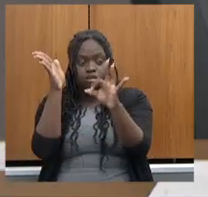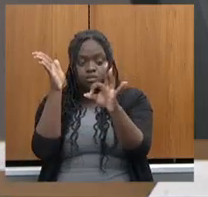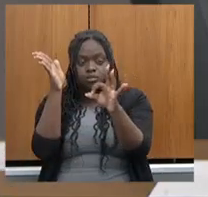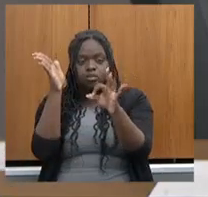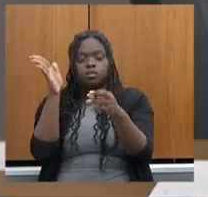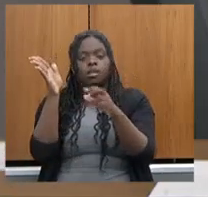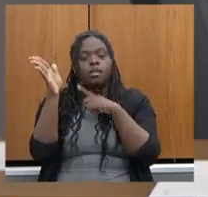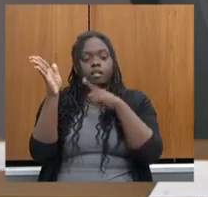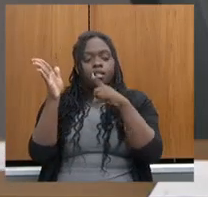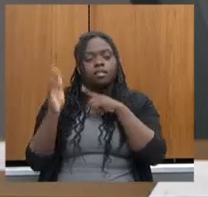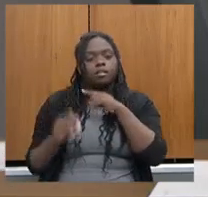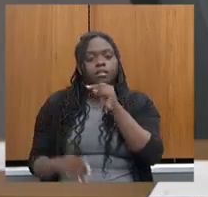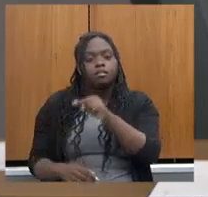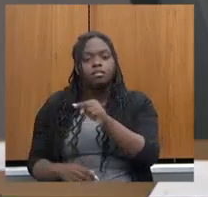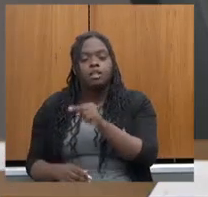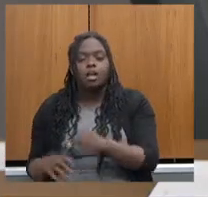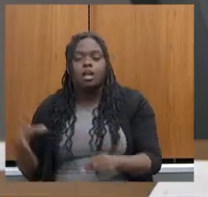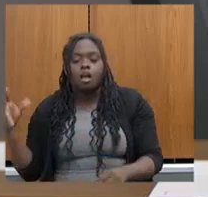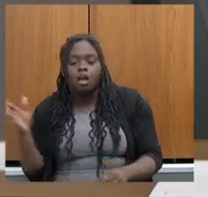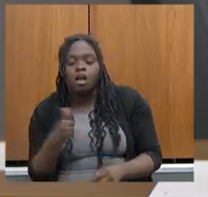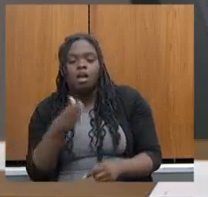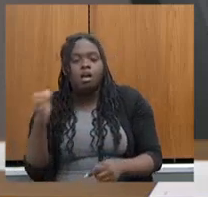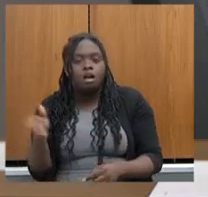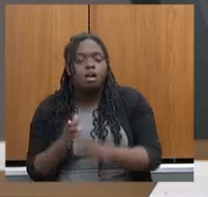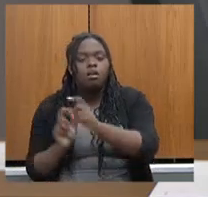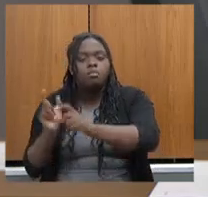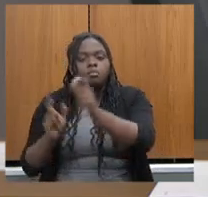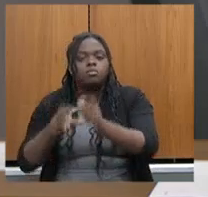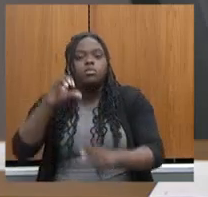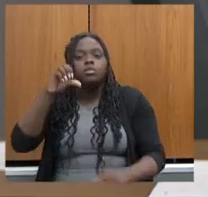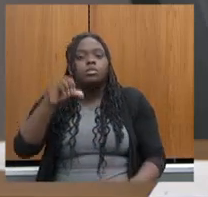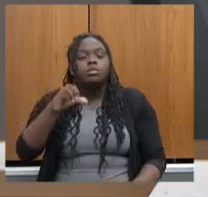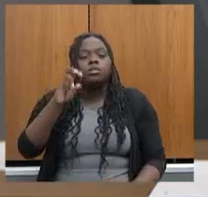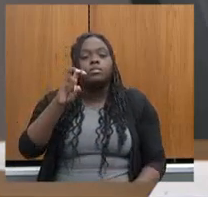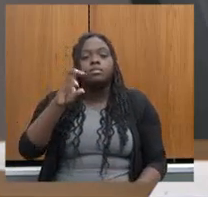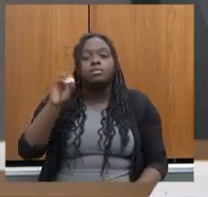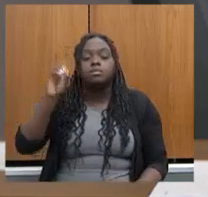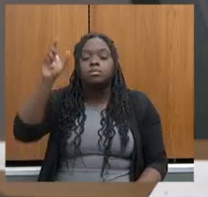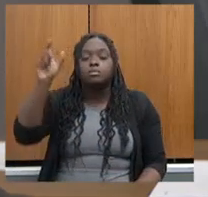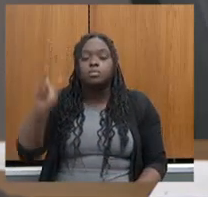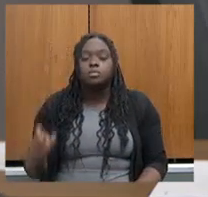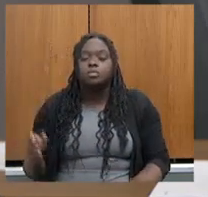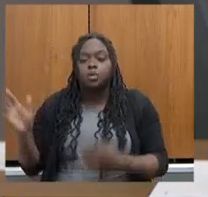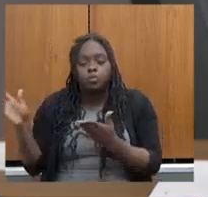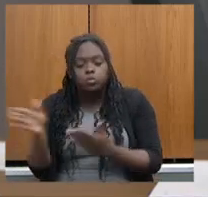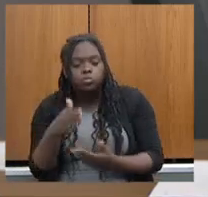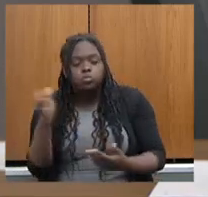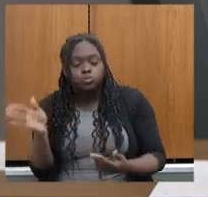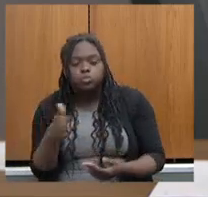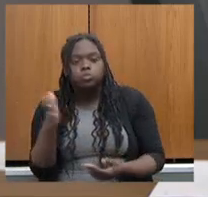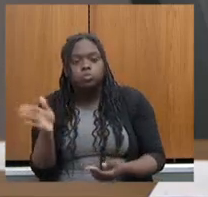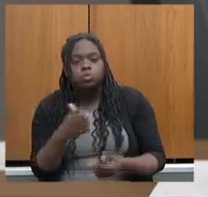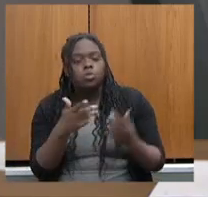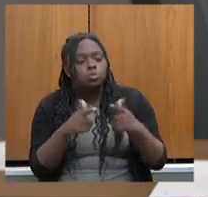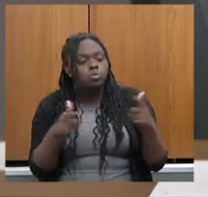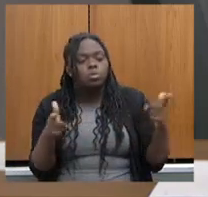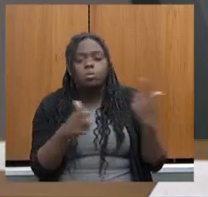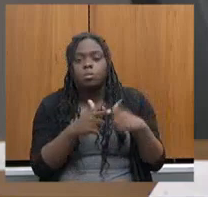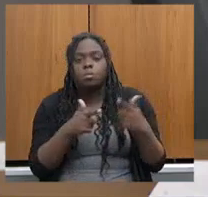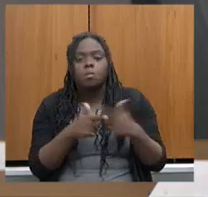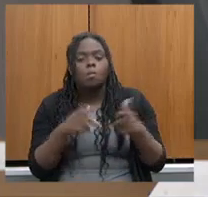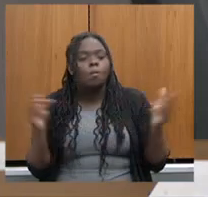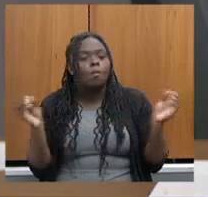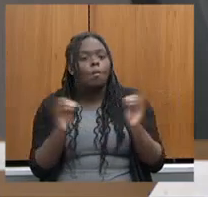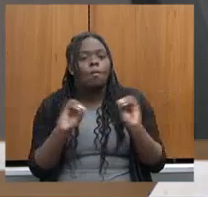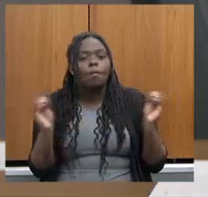tivemos ali a evacuação de aproximadamente 950 pessoas sem maiores intercorrências